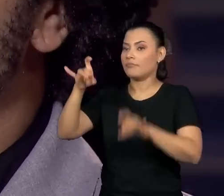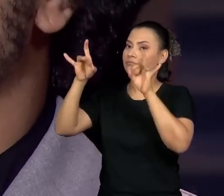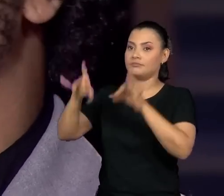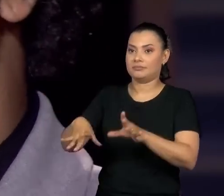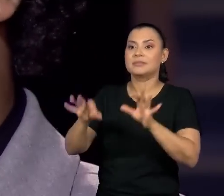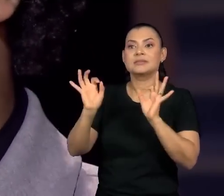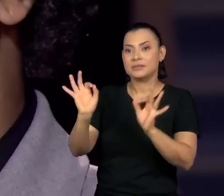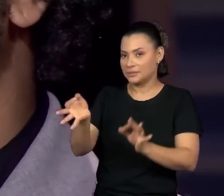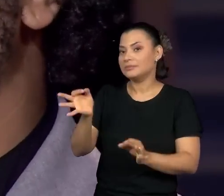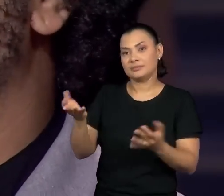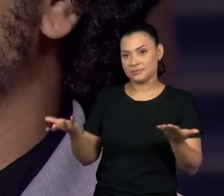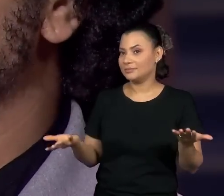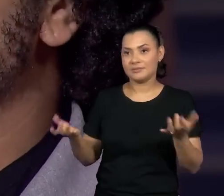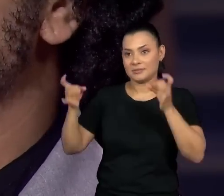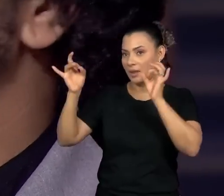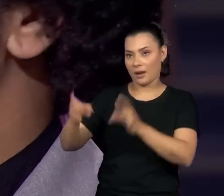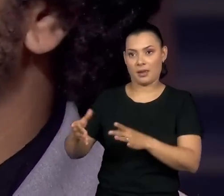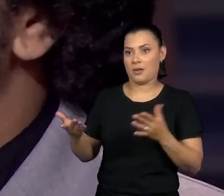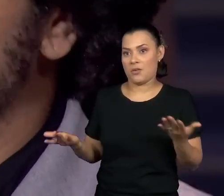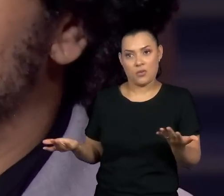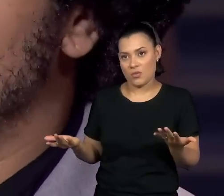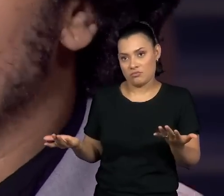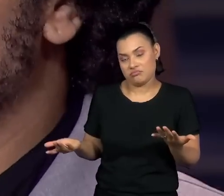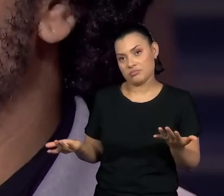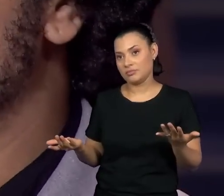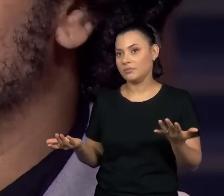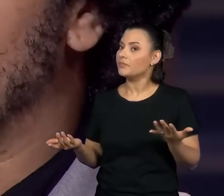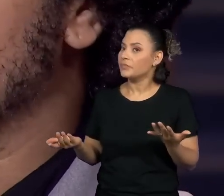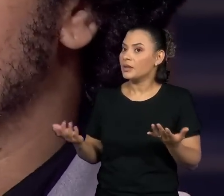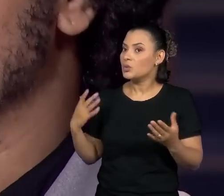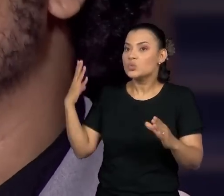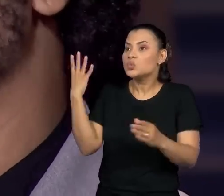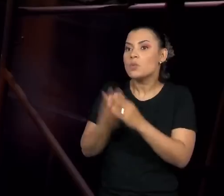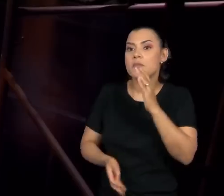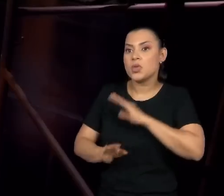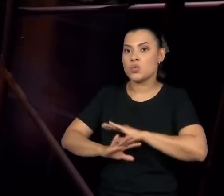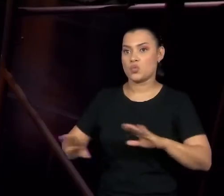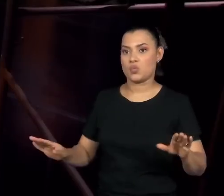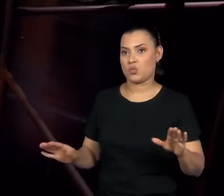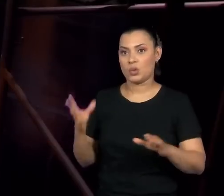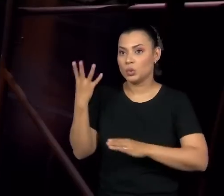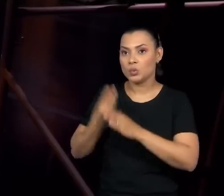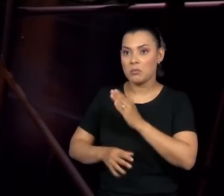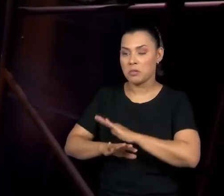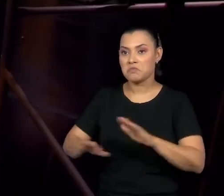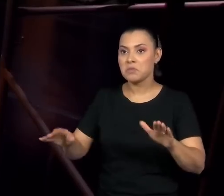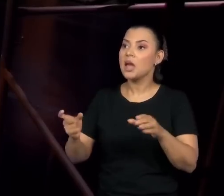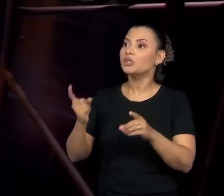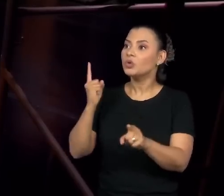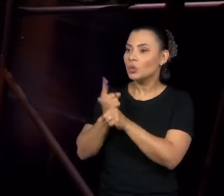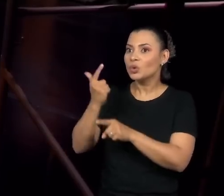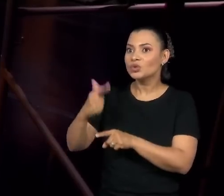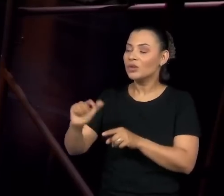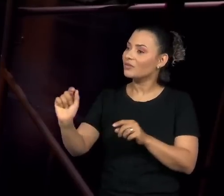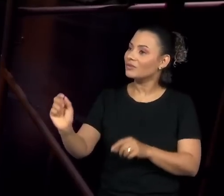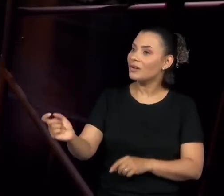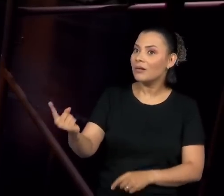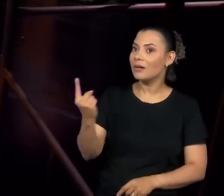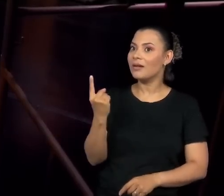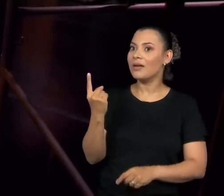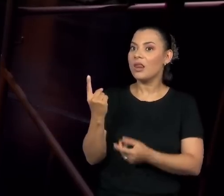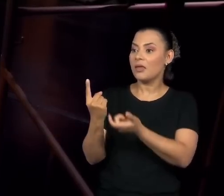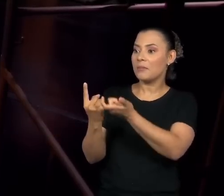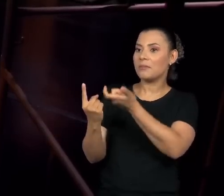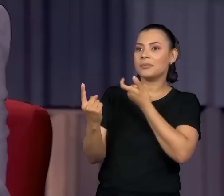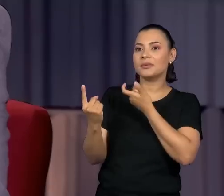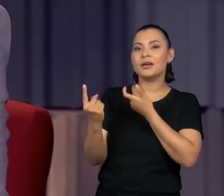outras coisas. E aí, simplesmente desapareceu. Ele sumiu e quando a gente se reencontrou, ele falou uma frase que dá para